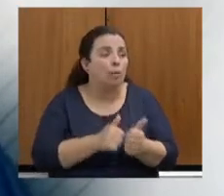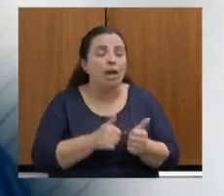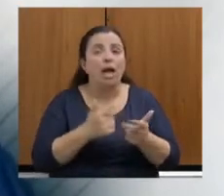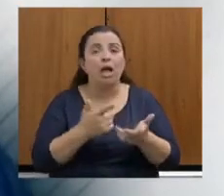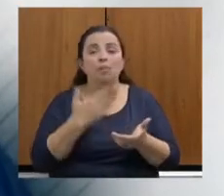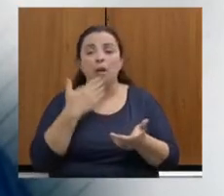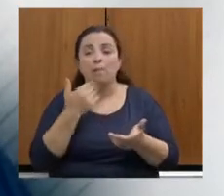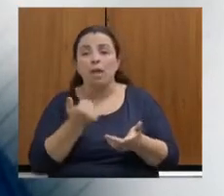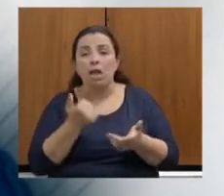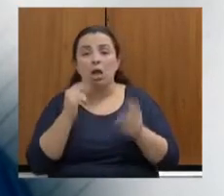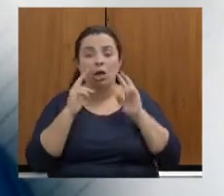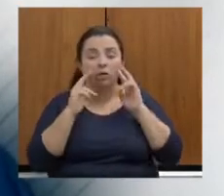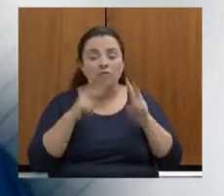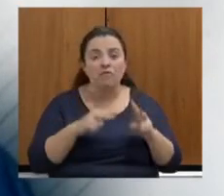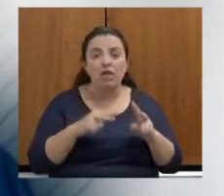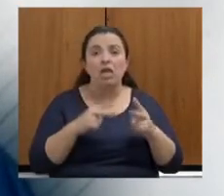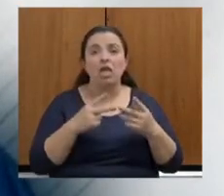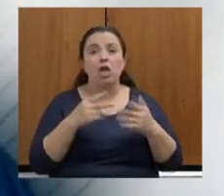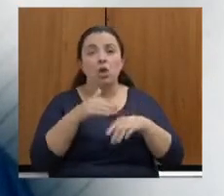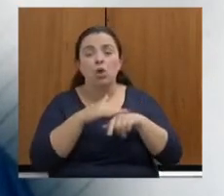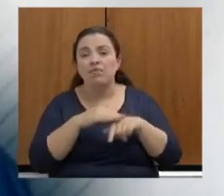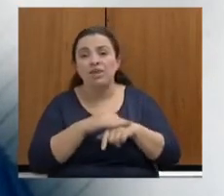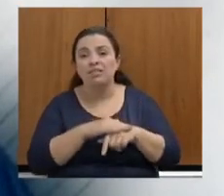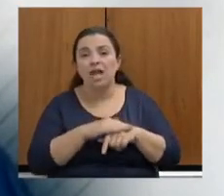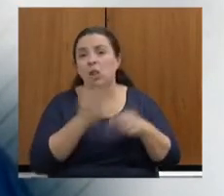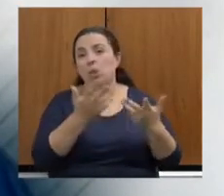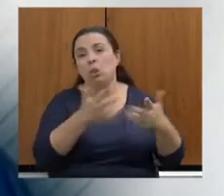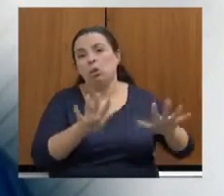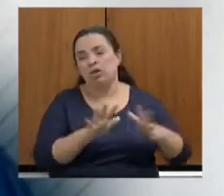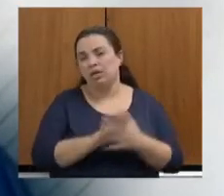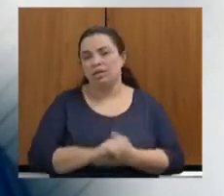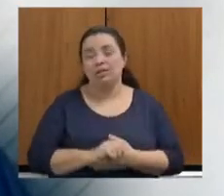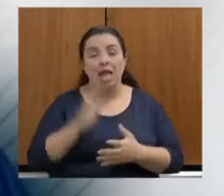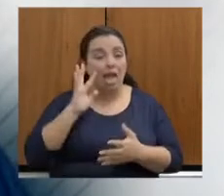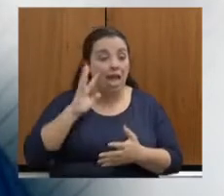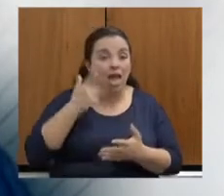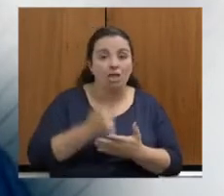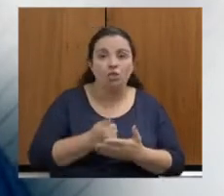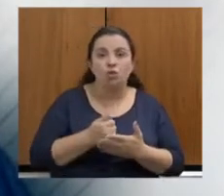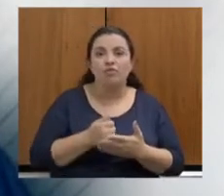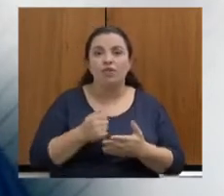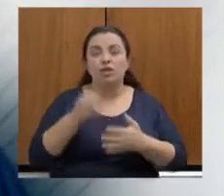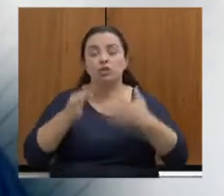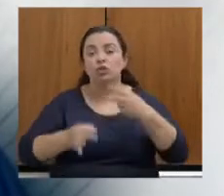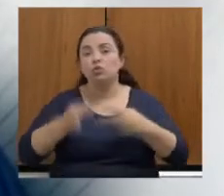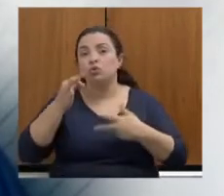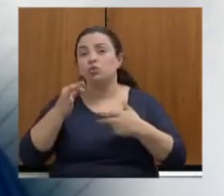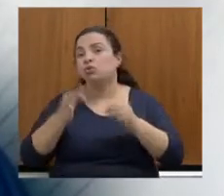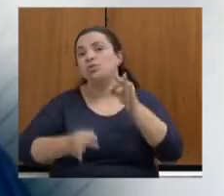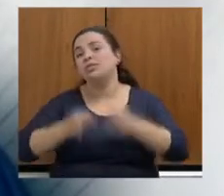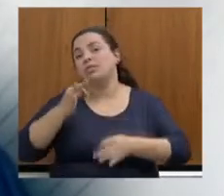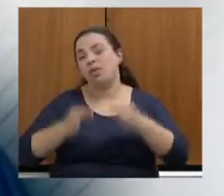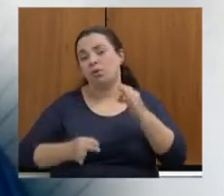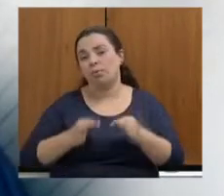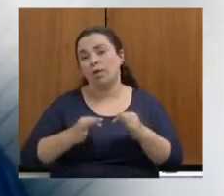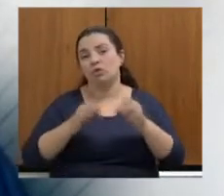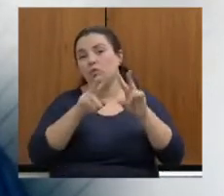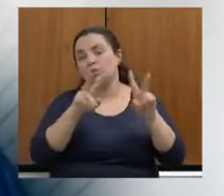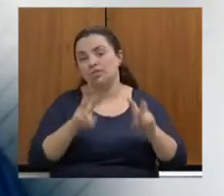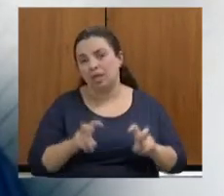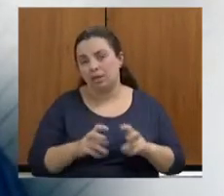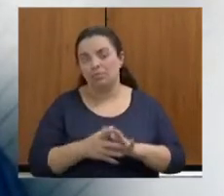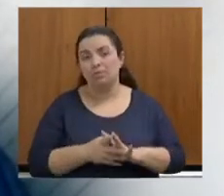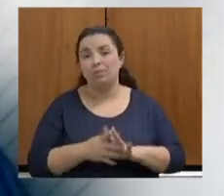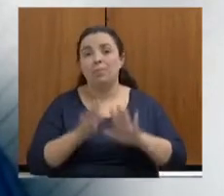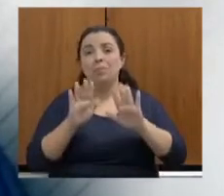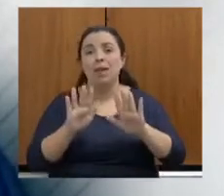em não resolver judicialmente as questões e boa parte das questões a serem resolvidas pelo táxigov